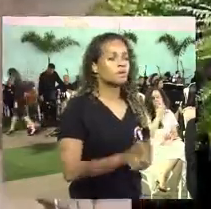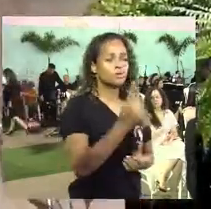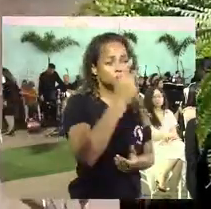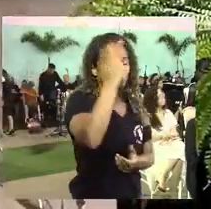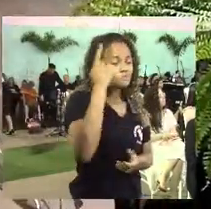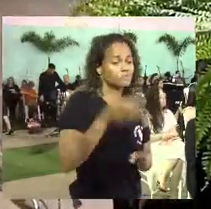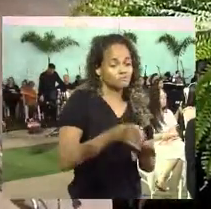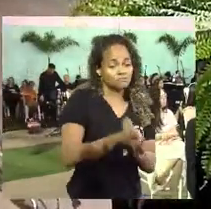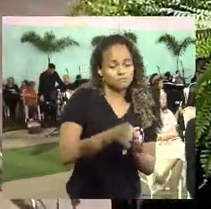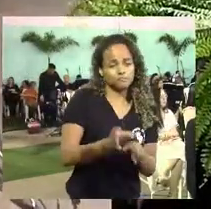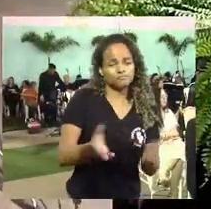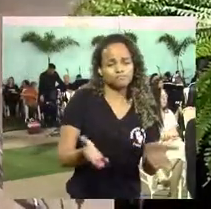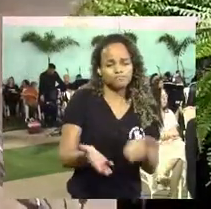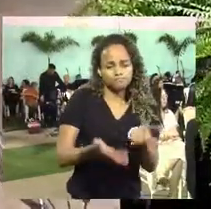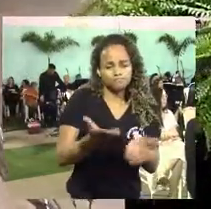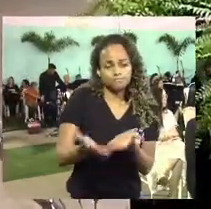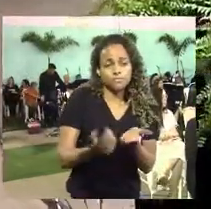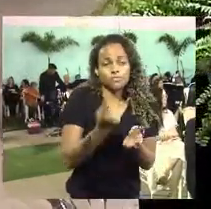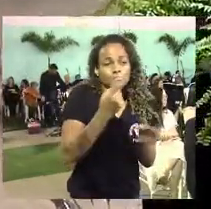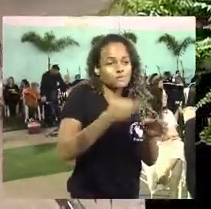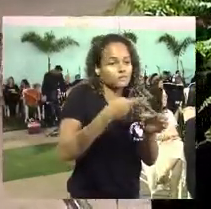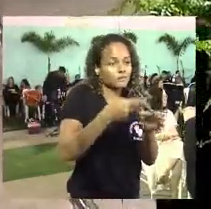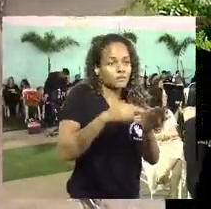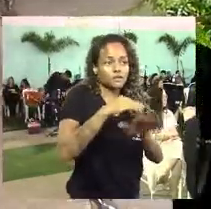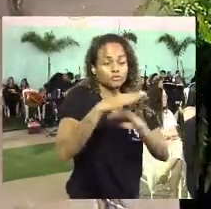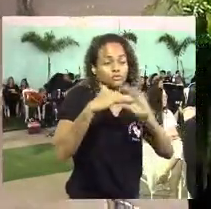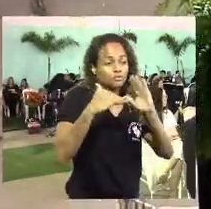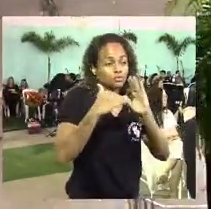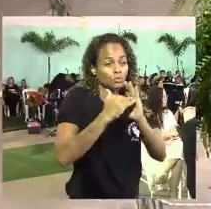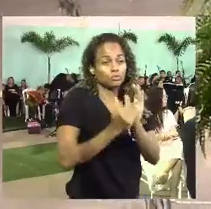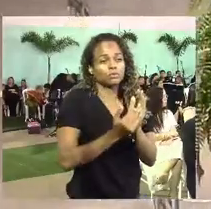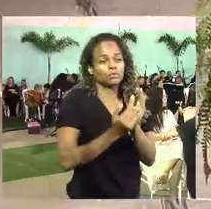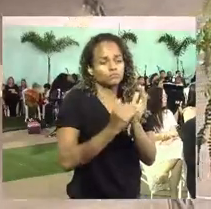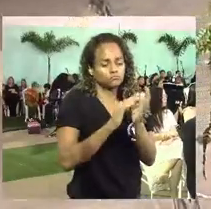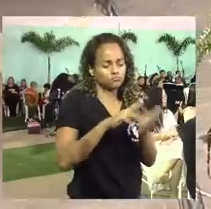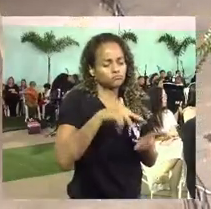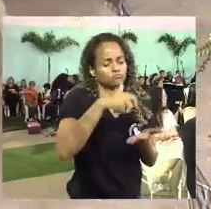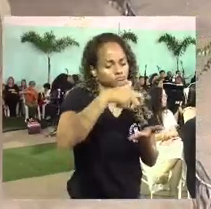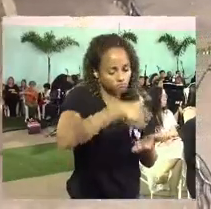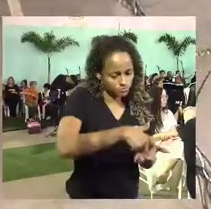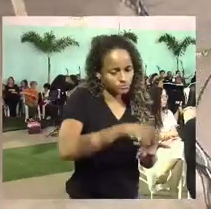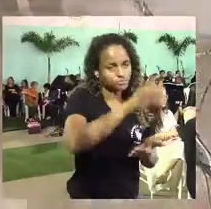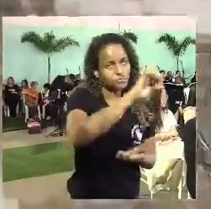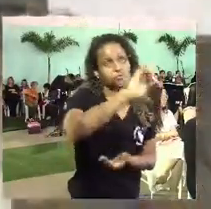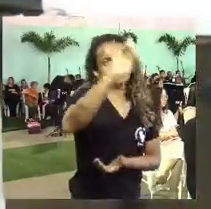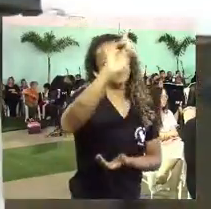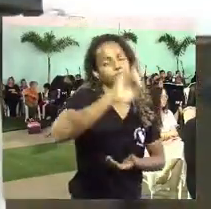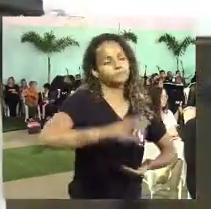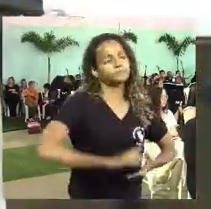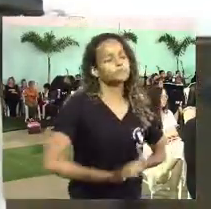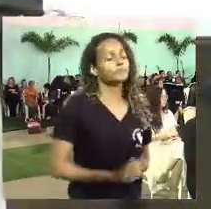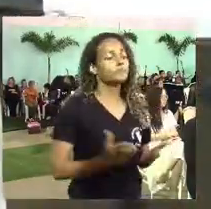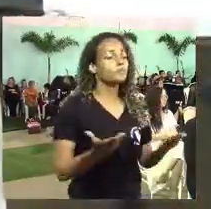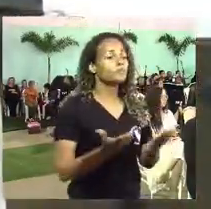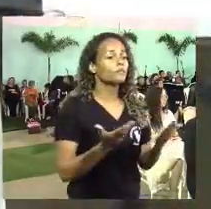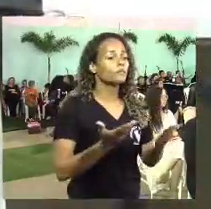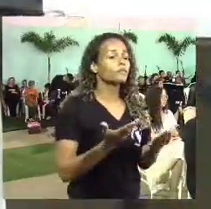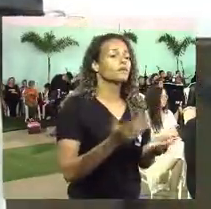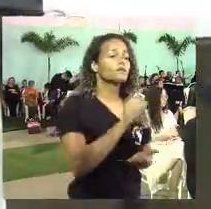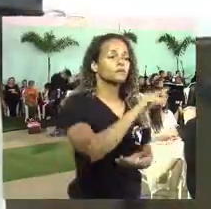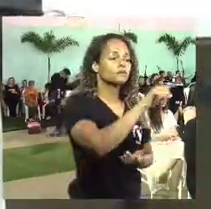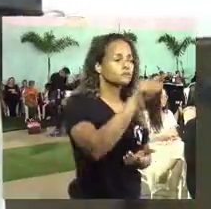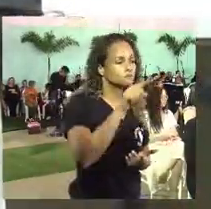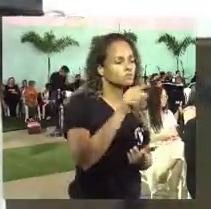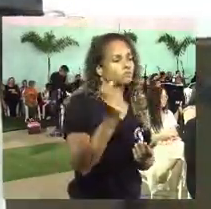inteira com a empresa aos pés de Jesus e agora chegou a hora de Deus levantar você para pregar